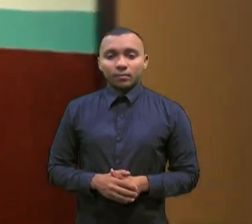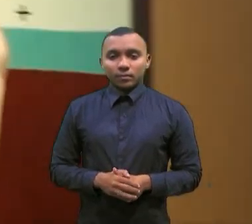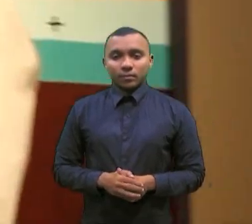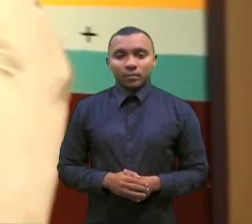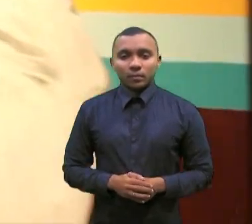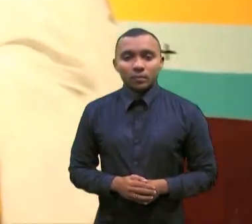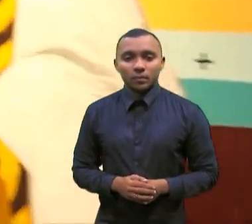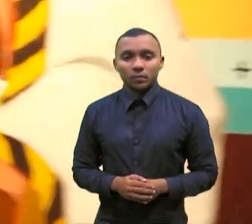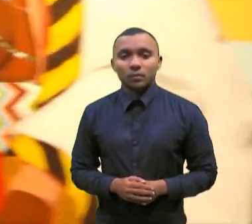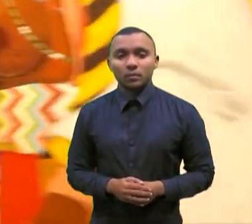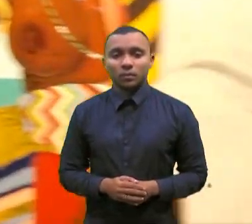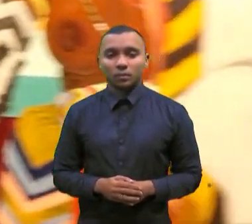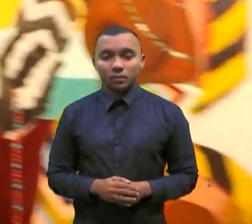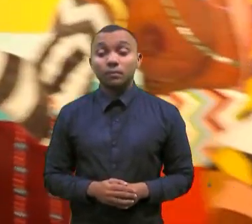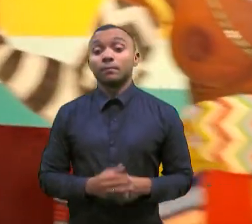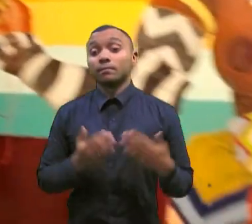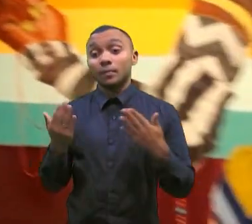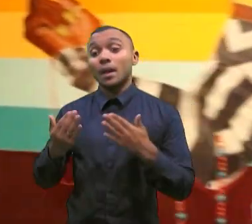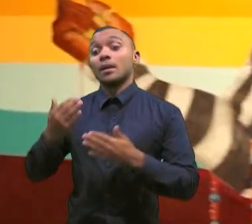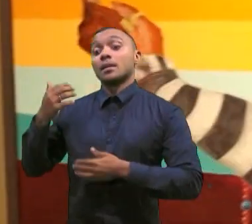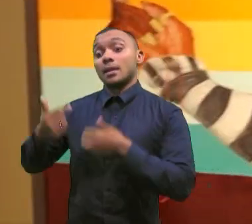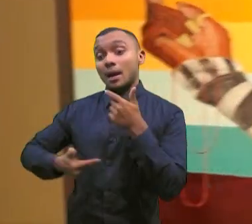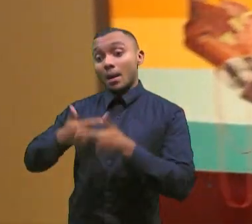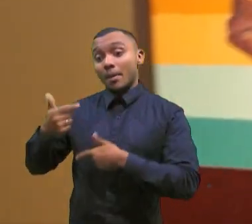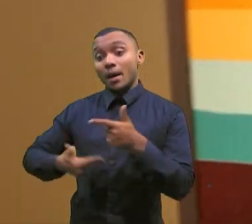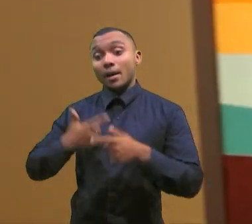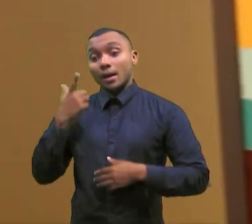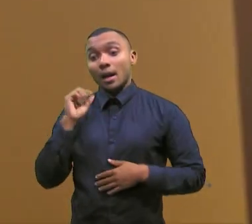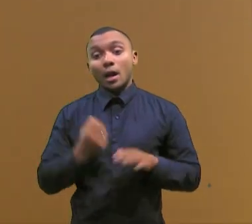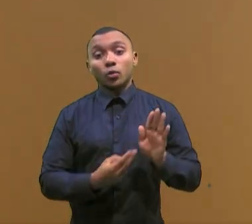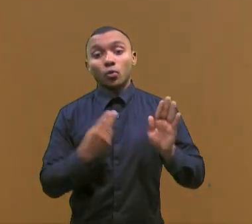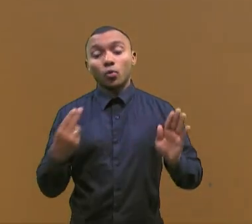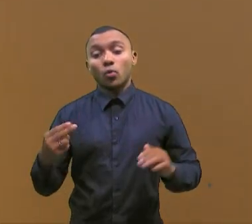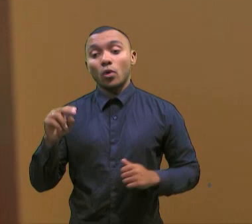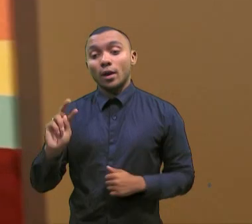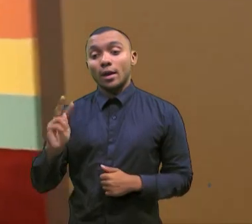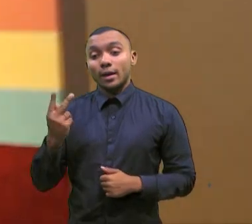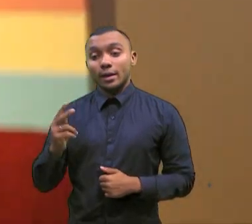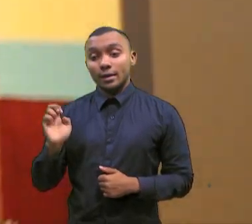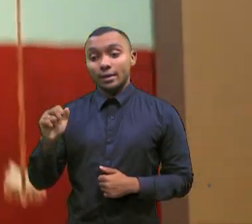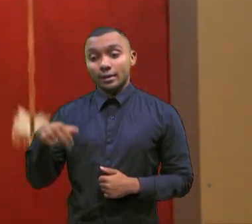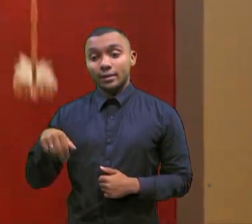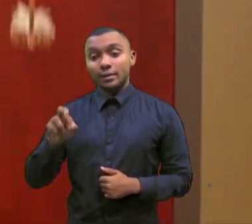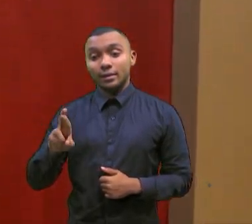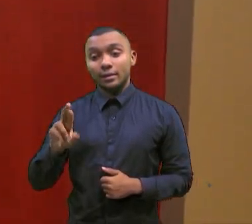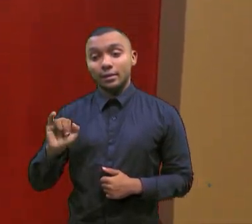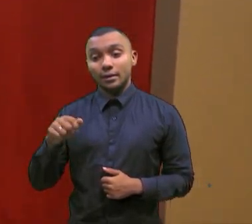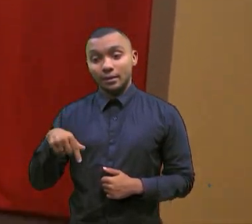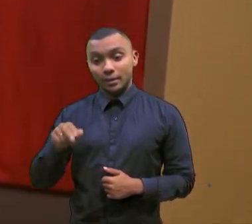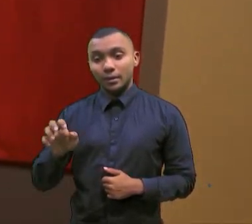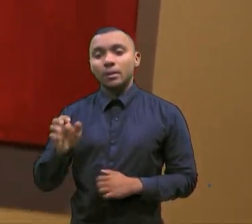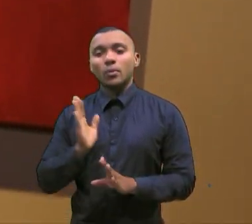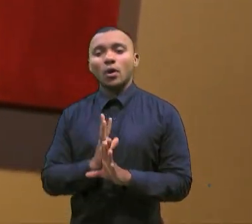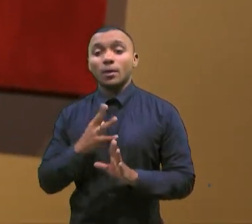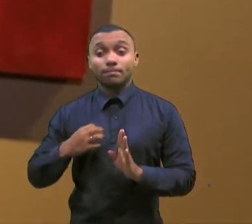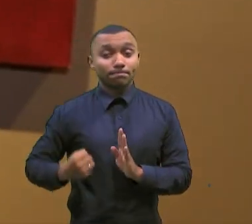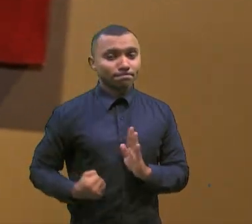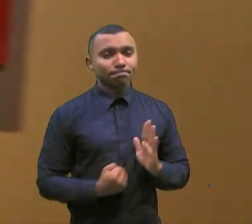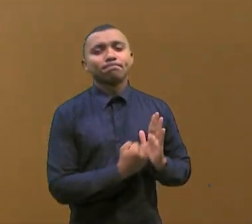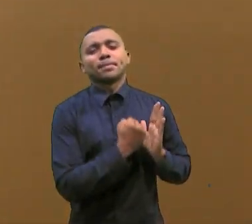indígenas. Sim, exatamente. Esse trabalho já é do Henrique Vildez, né, que ele traz essa questão também dessa ancestralidade